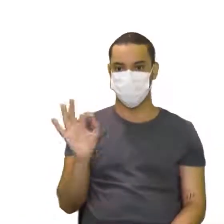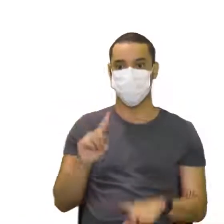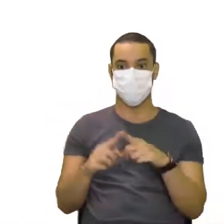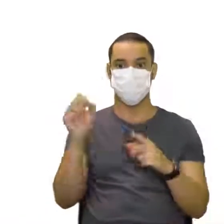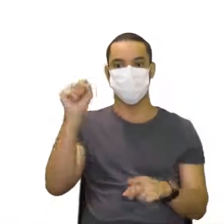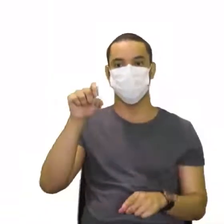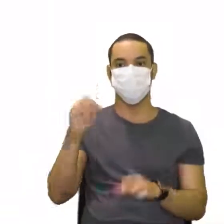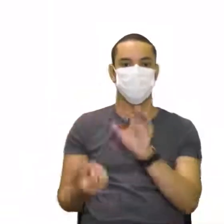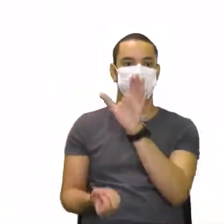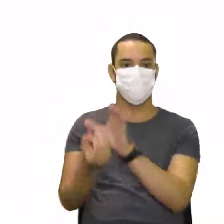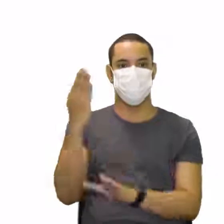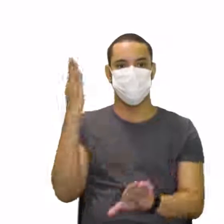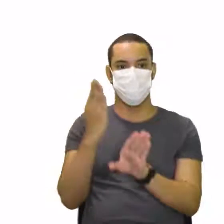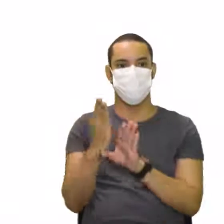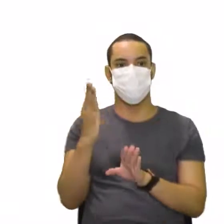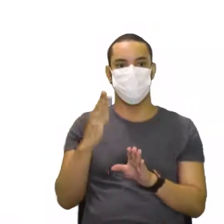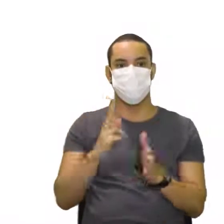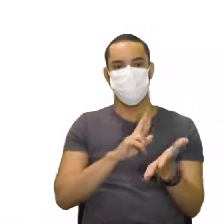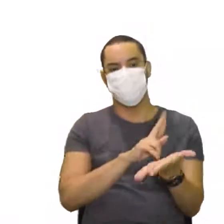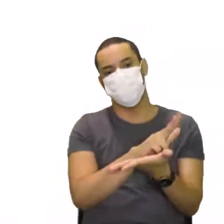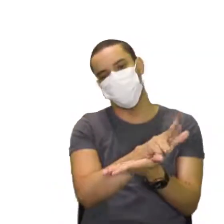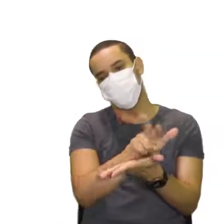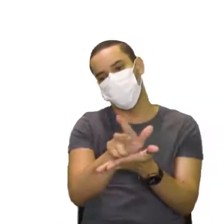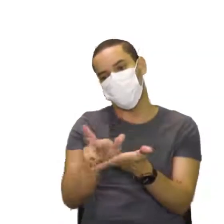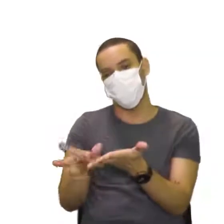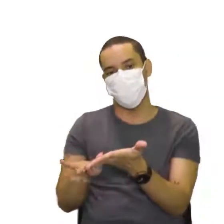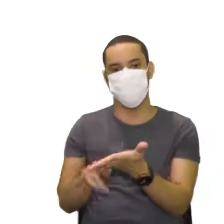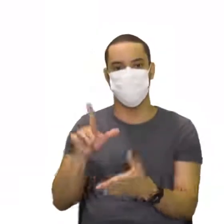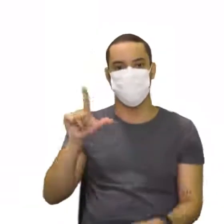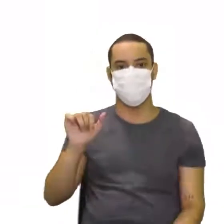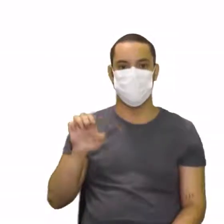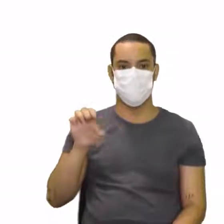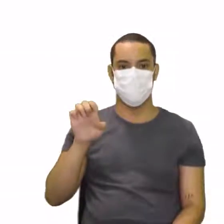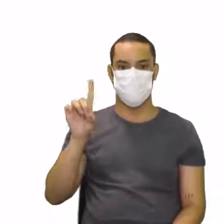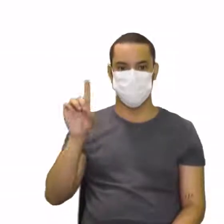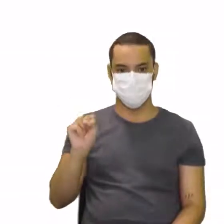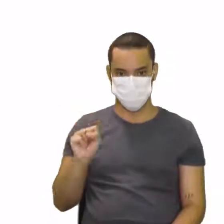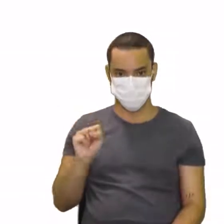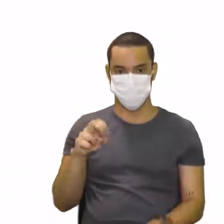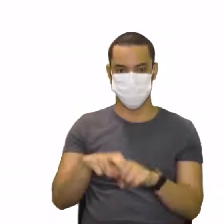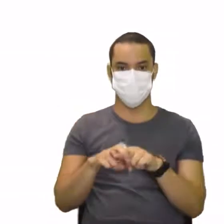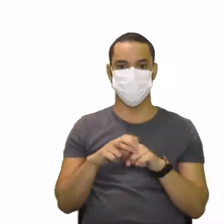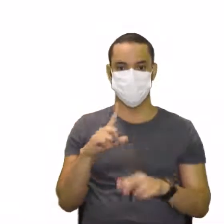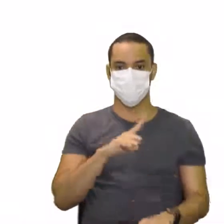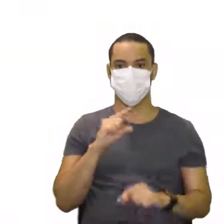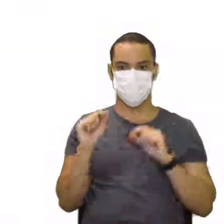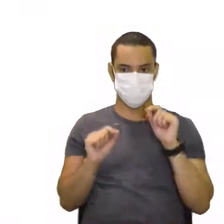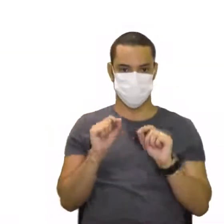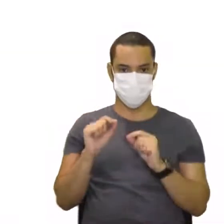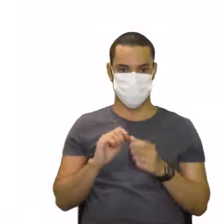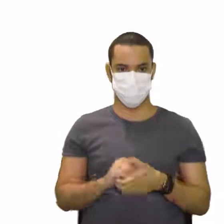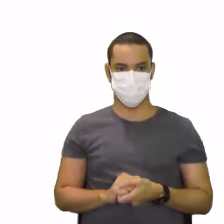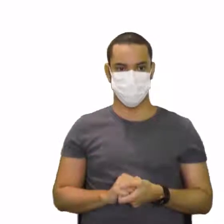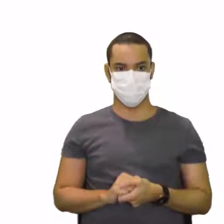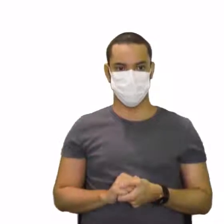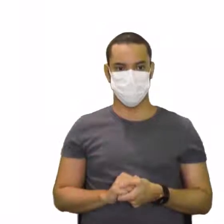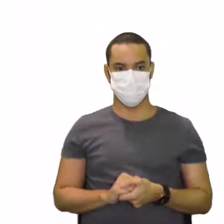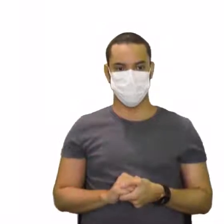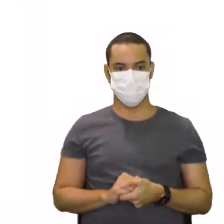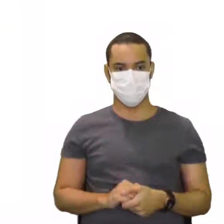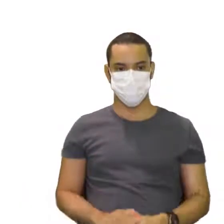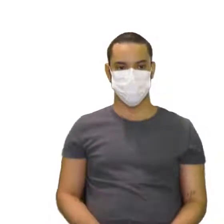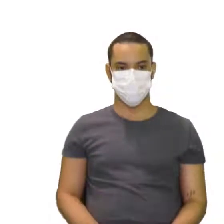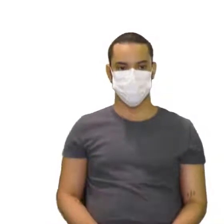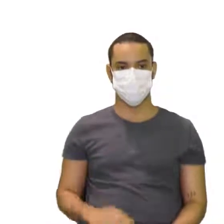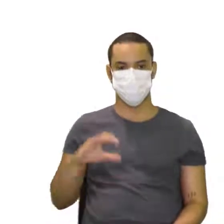sim gerada por uma infinidade de LEDs. Então, olha só, a gente tem aqui, ó, a